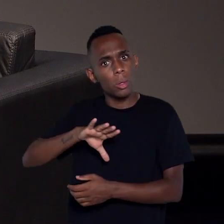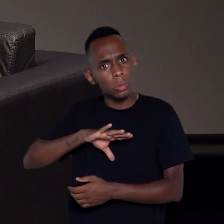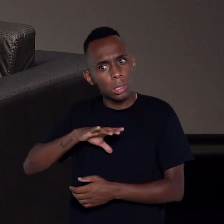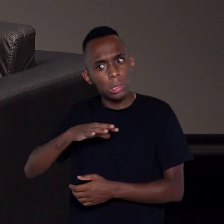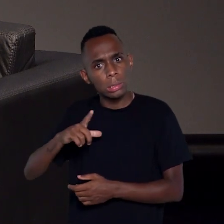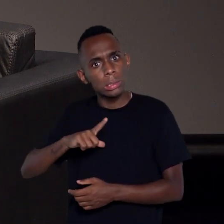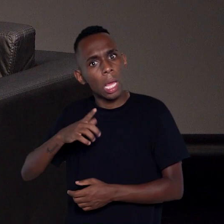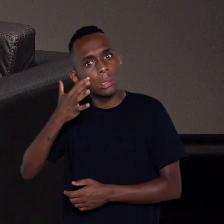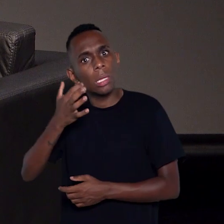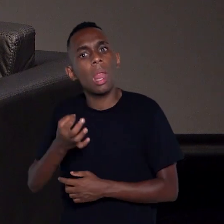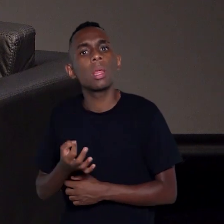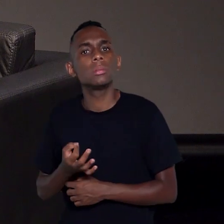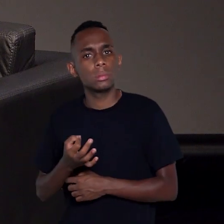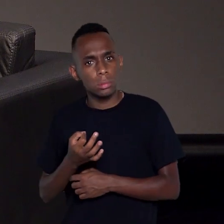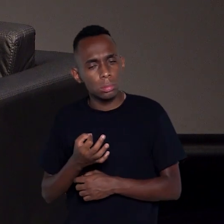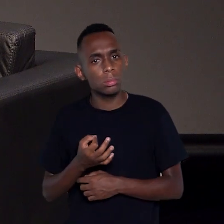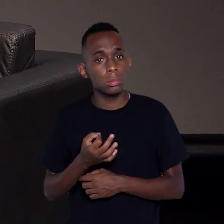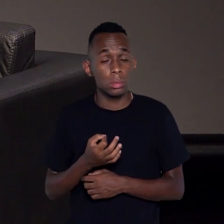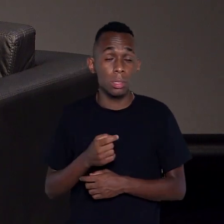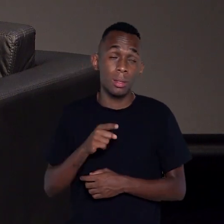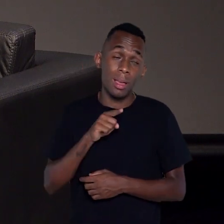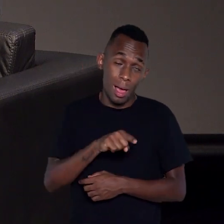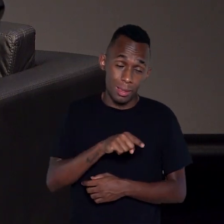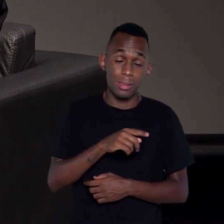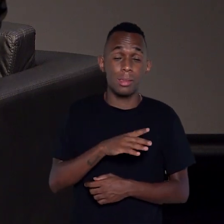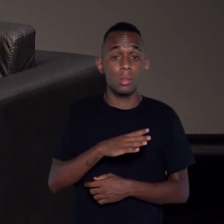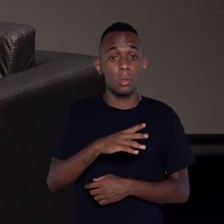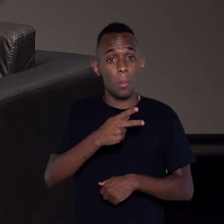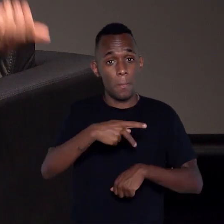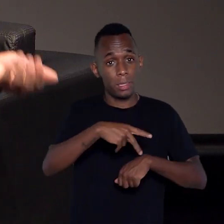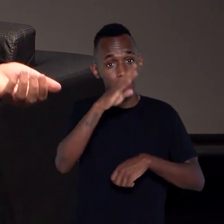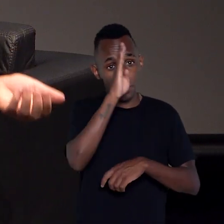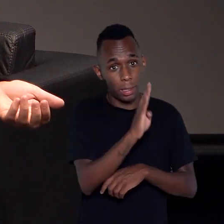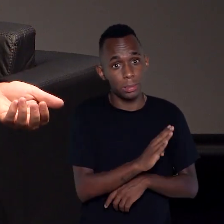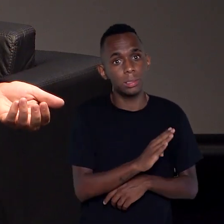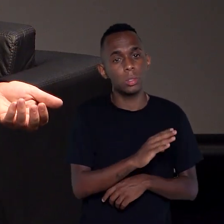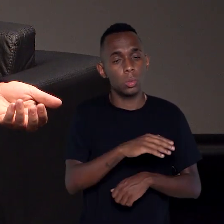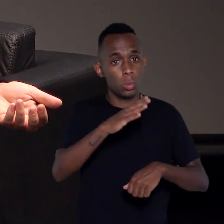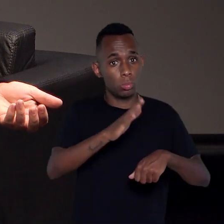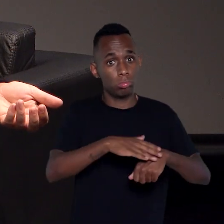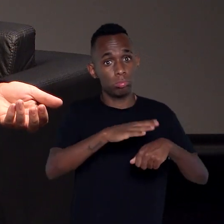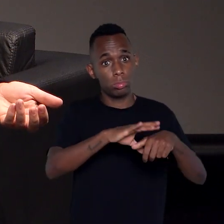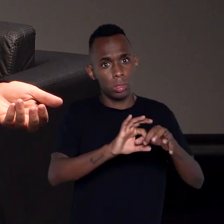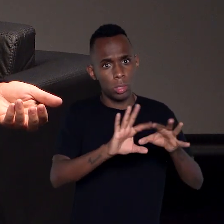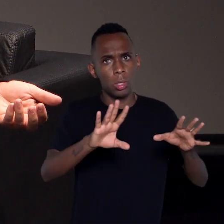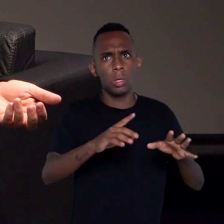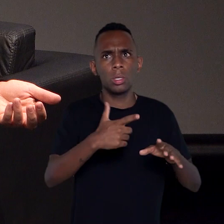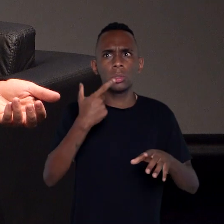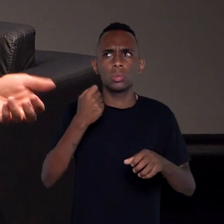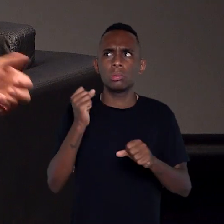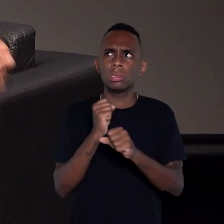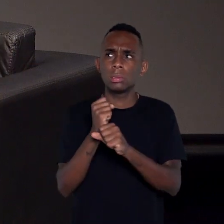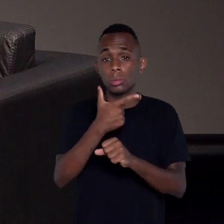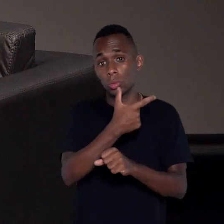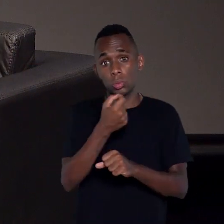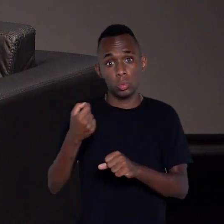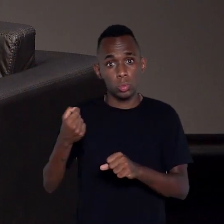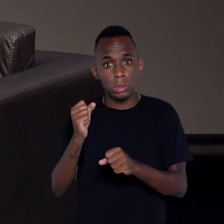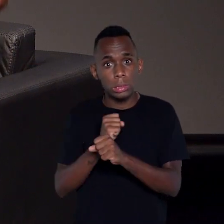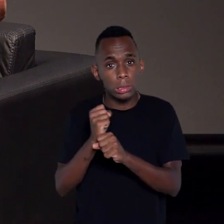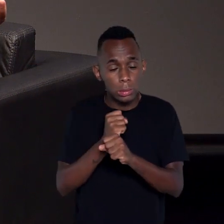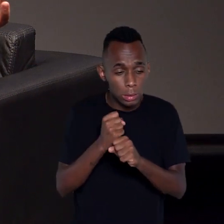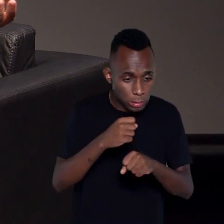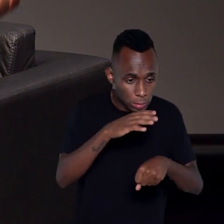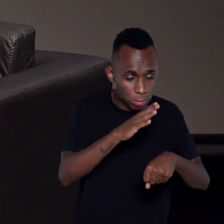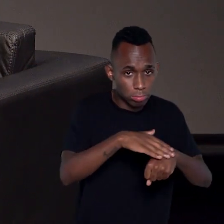profundo interesse em... No caso do Brasil, por exemplo, que a independência foi conseguida há quase 200 anos, mas a